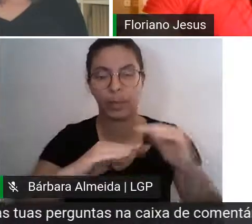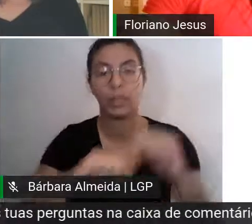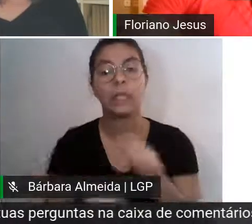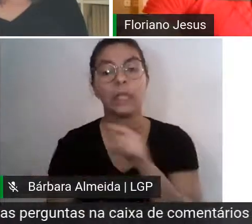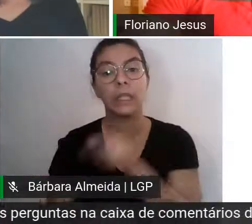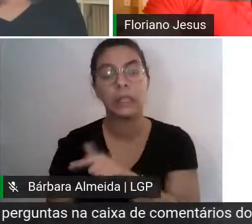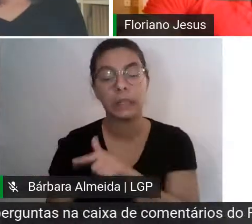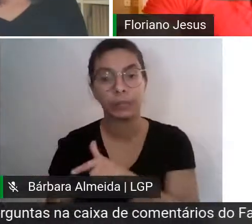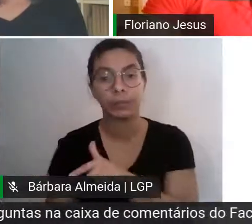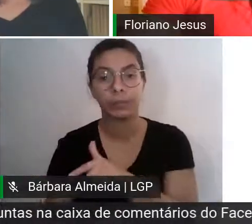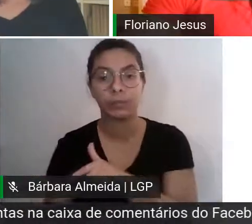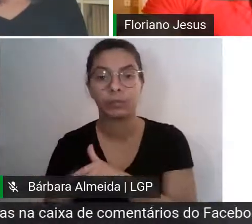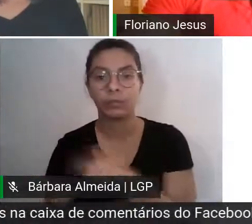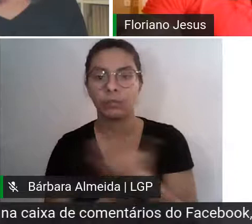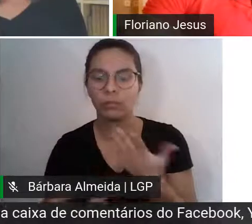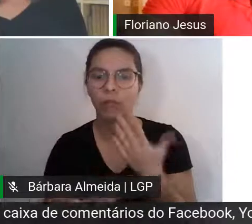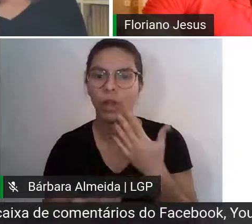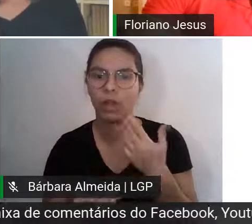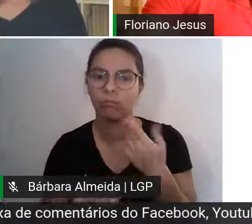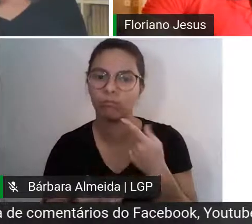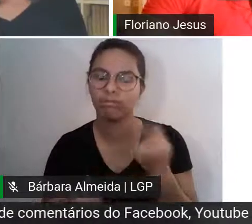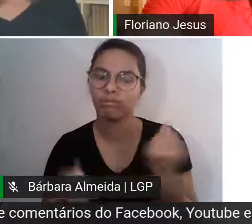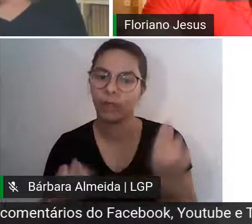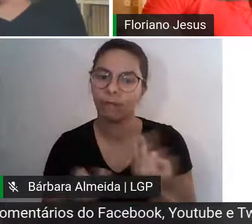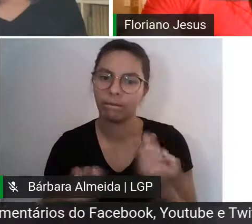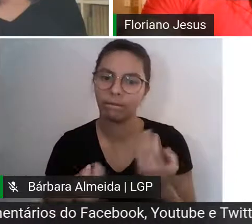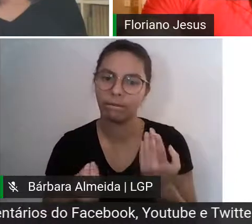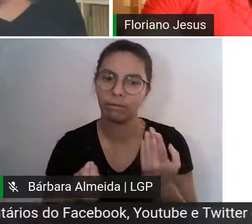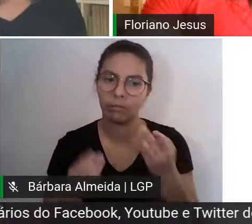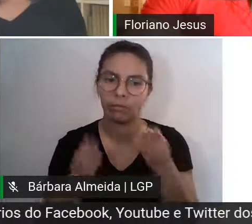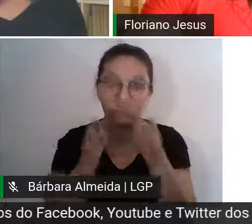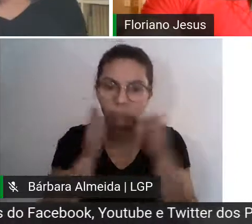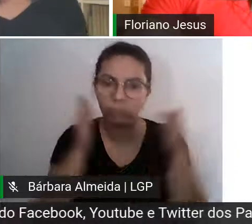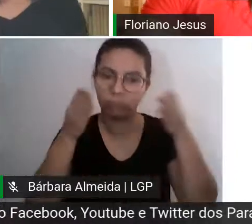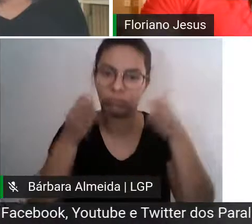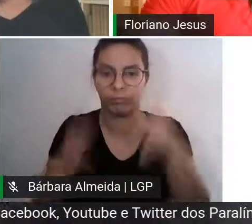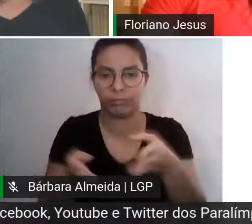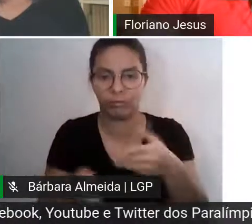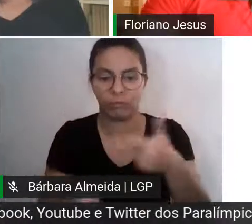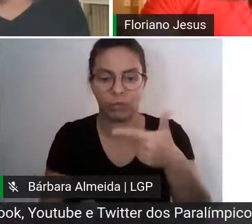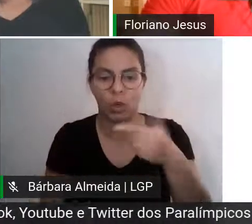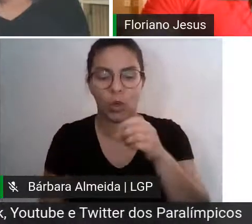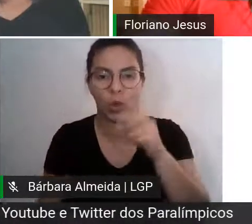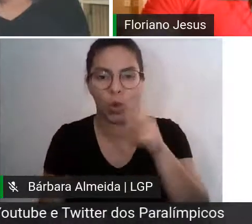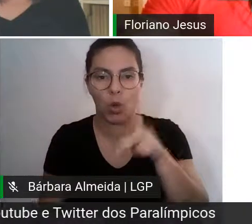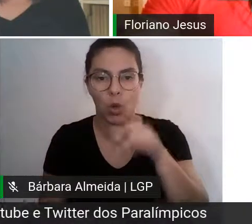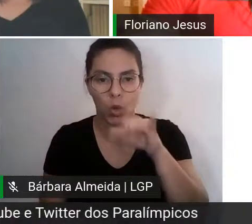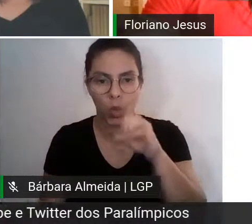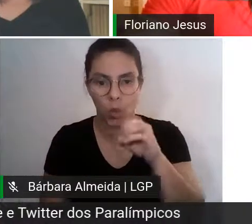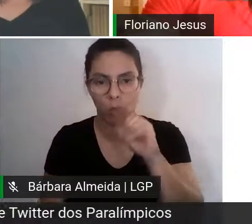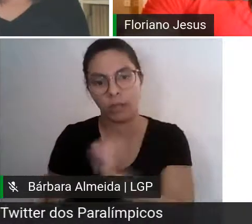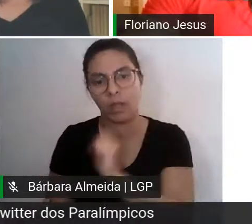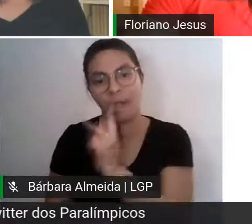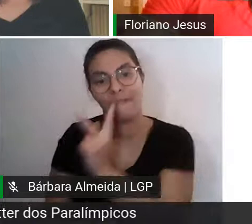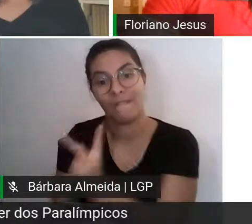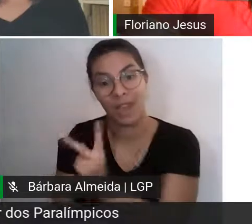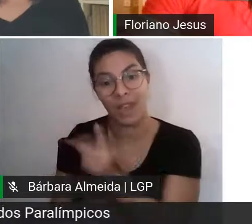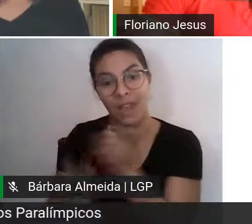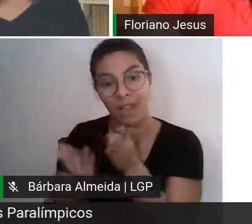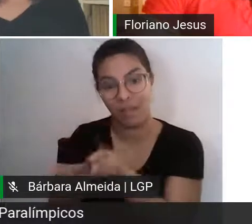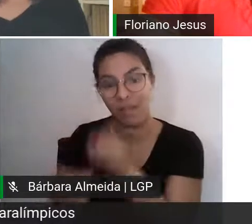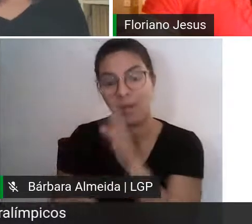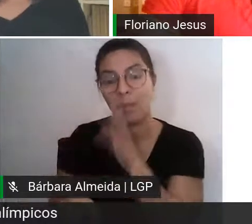E está a ser uma grande aposta para Tóquio, a ver, em termos de número de